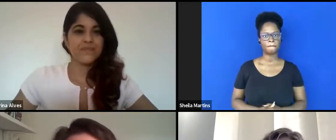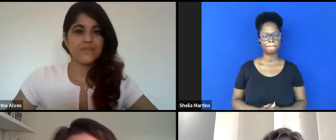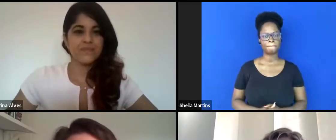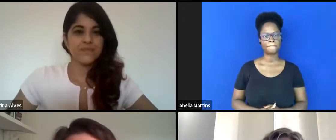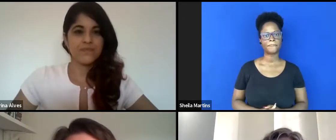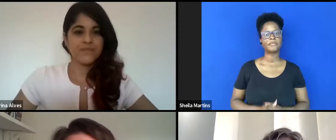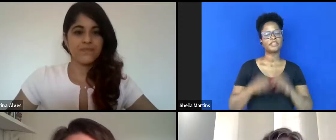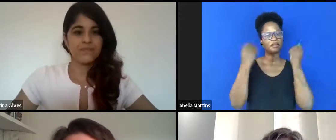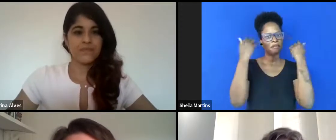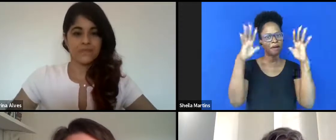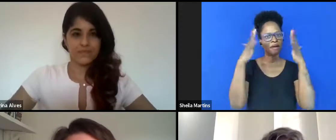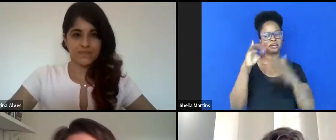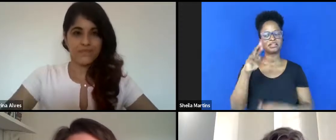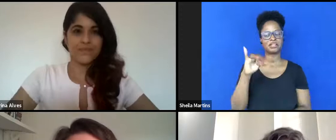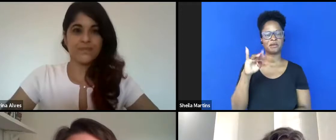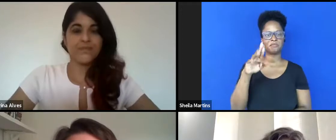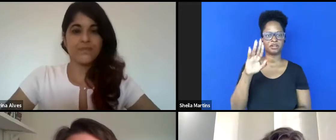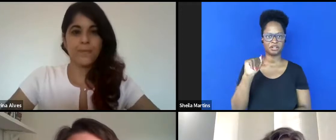Parabéns, Sabrina.